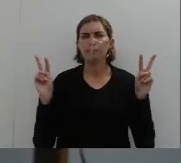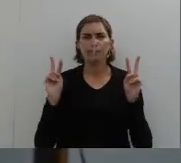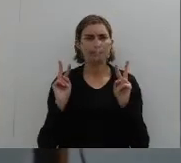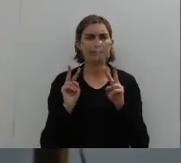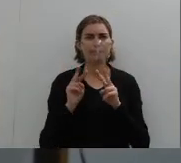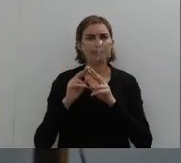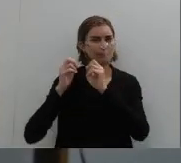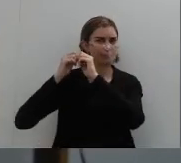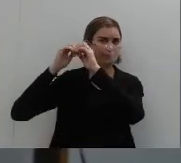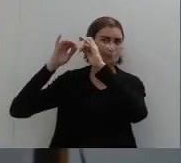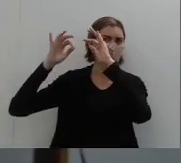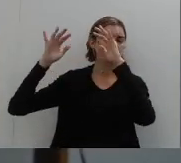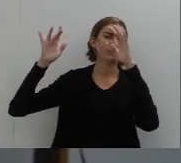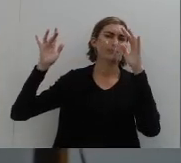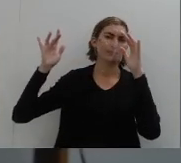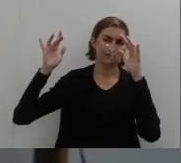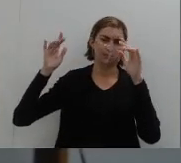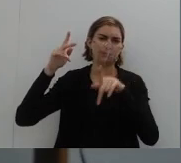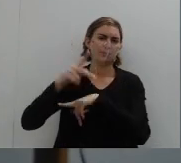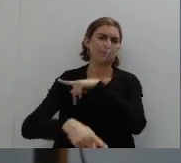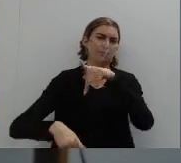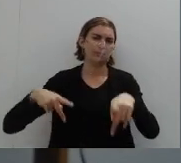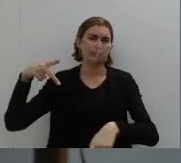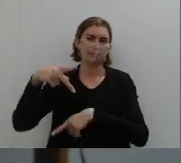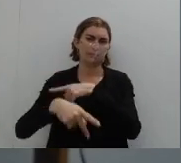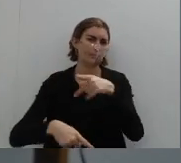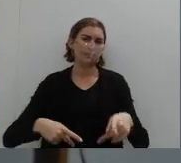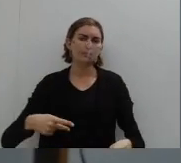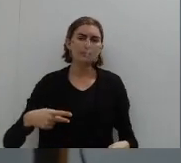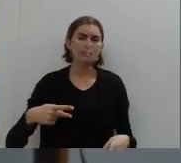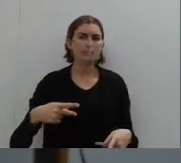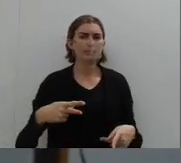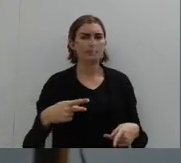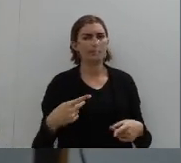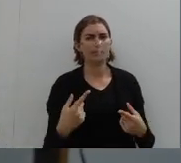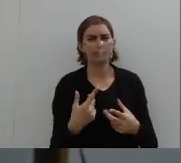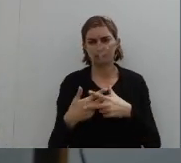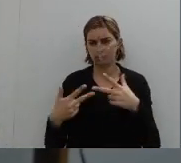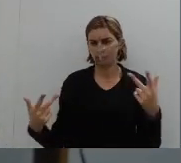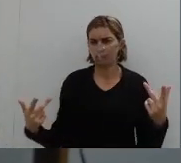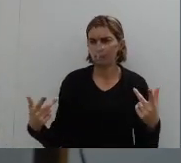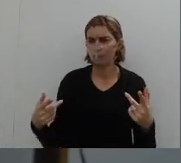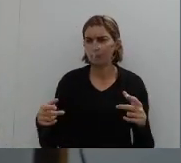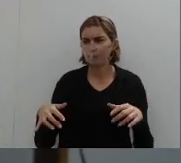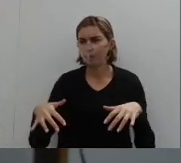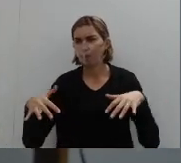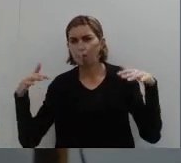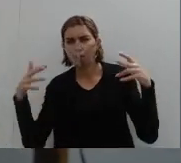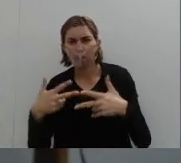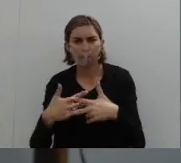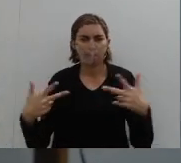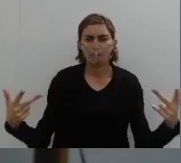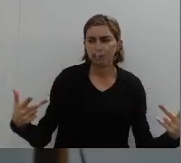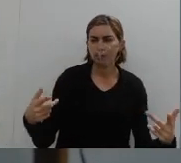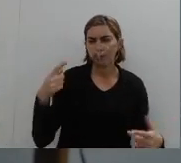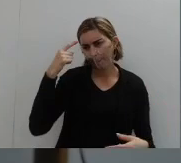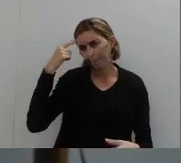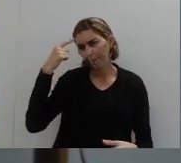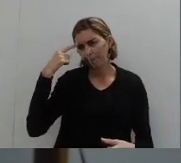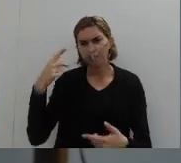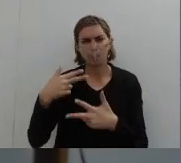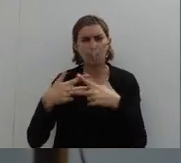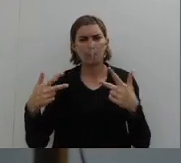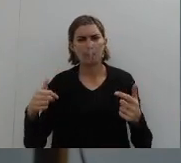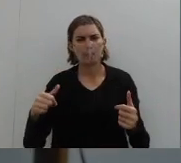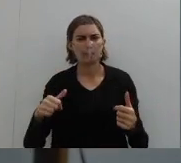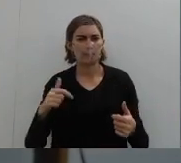o imaginário dos povos, das criaturas, o imaginário das